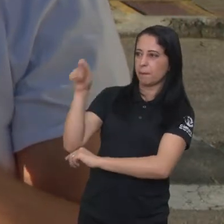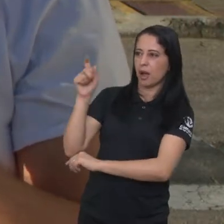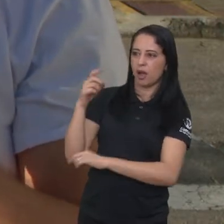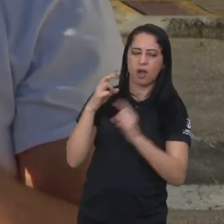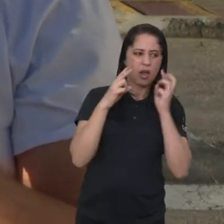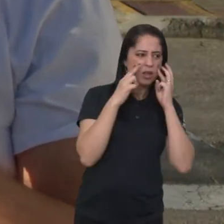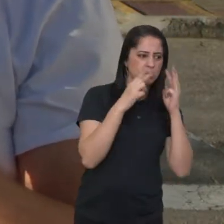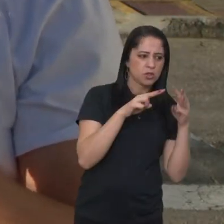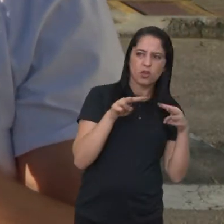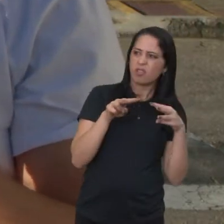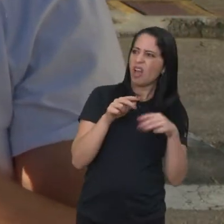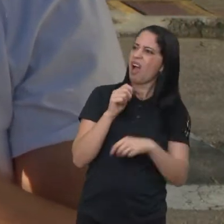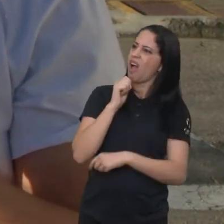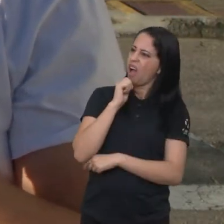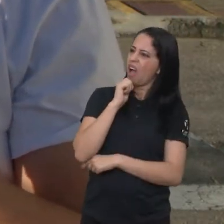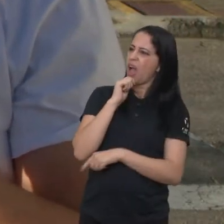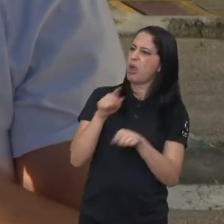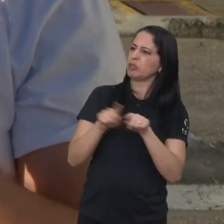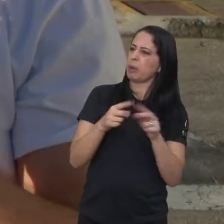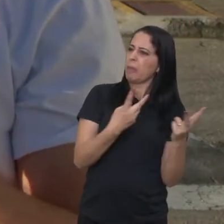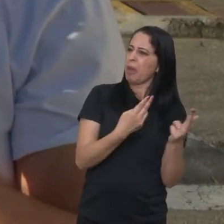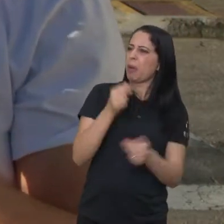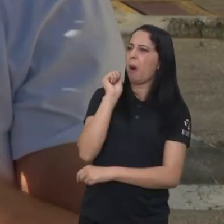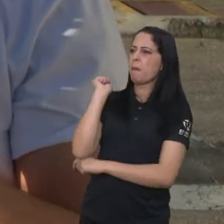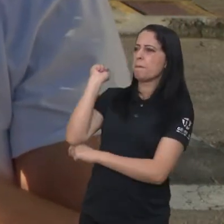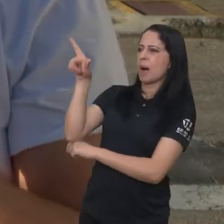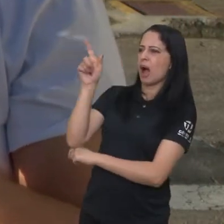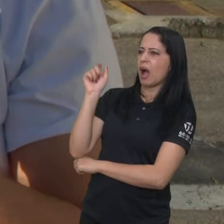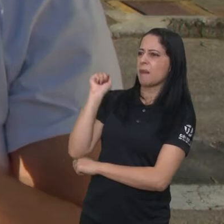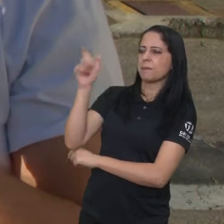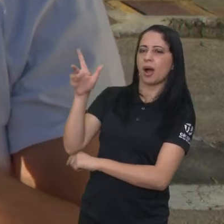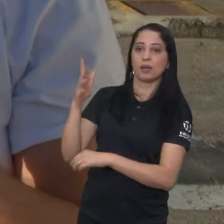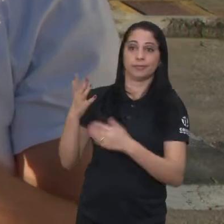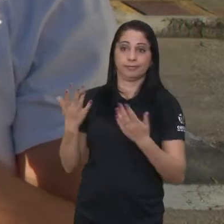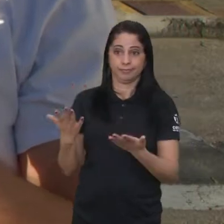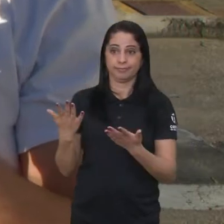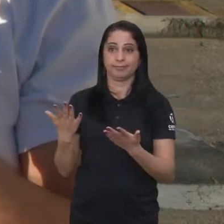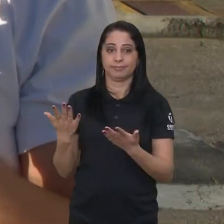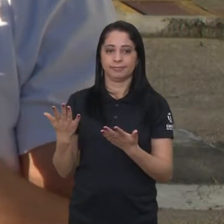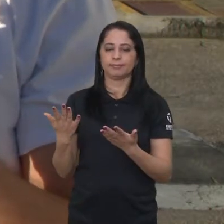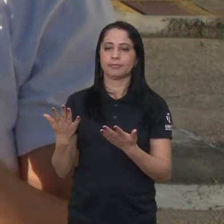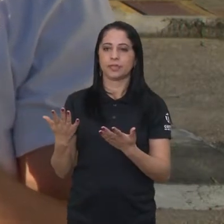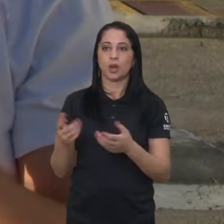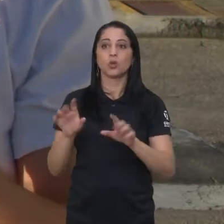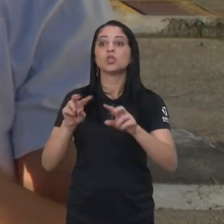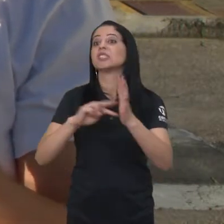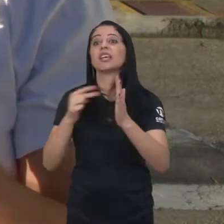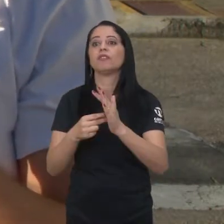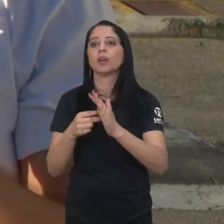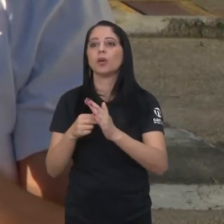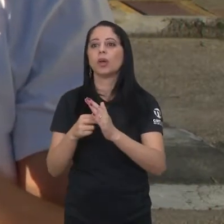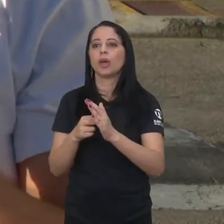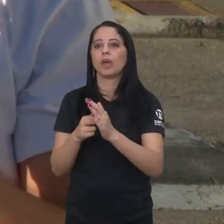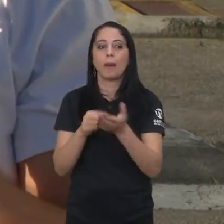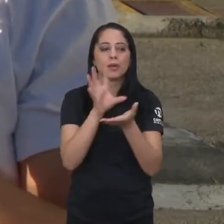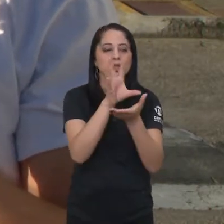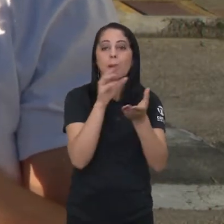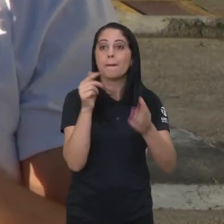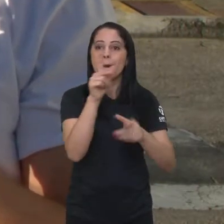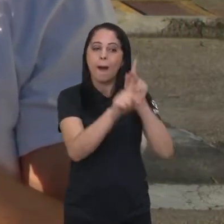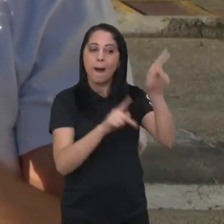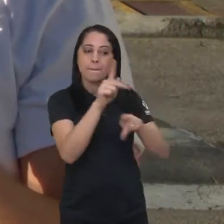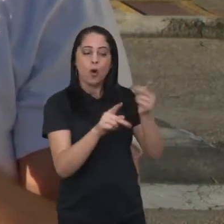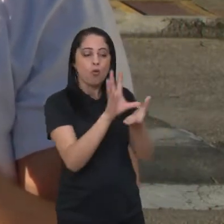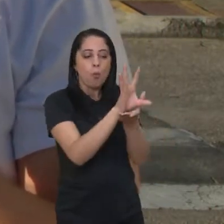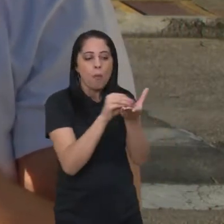vontade para quebrar outras e outras janelas. E todo o meio, consequentemente, começa a ser cada vez mais deteriorado, mais